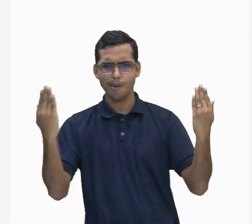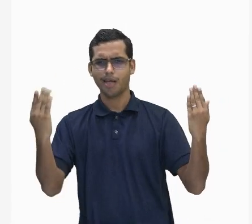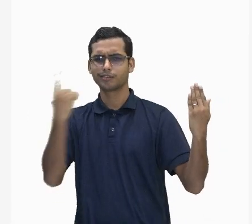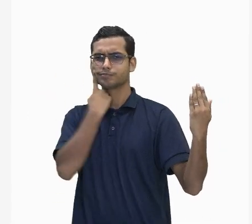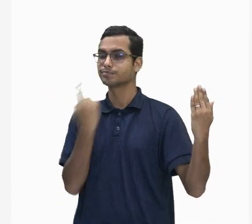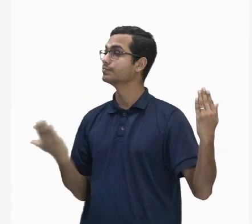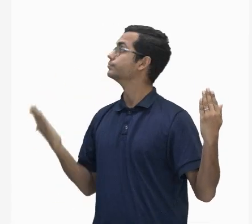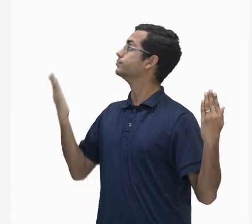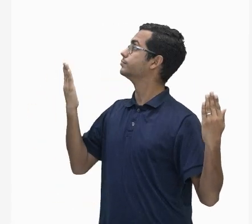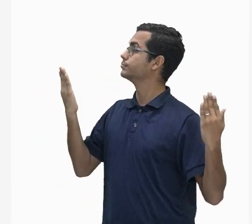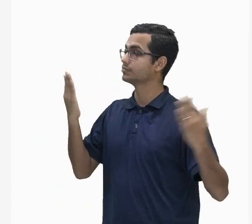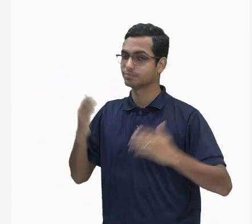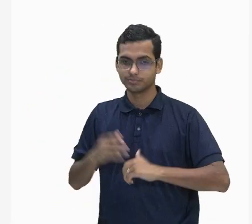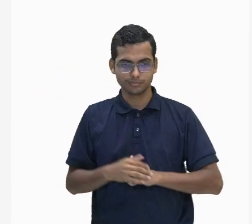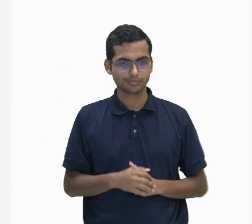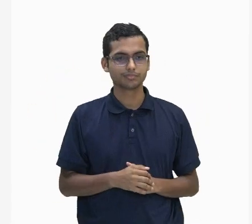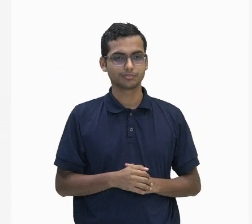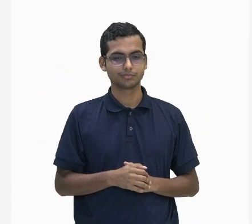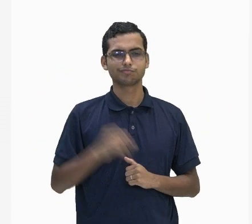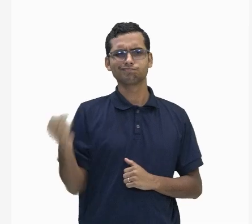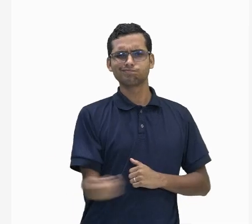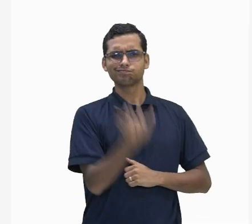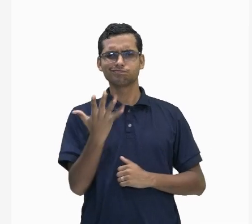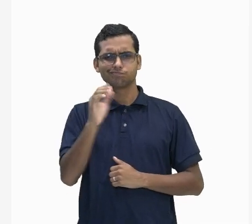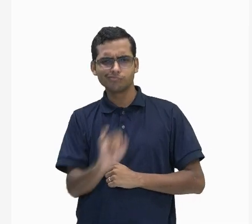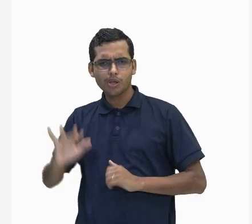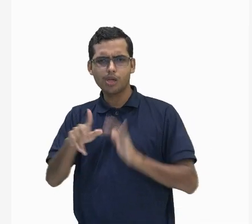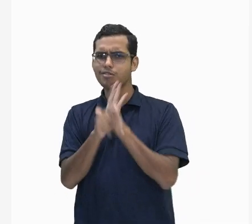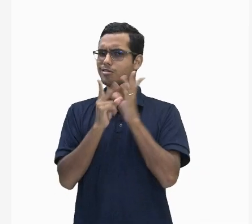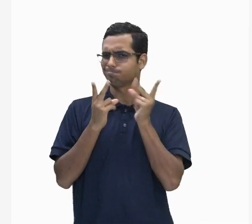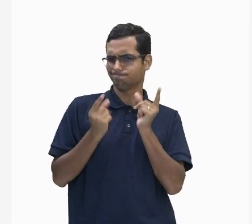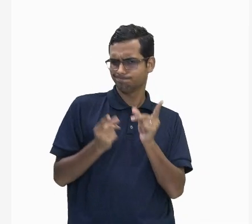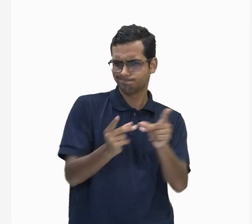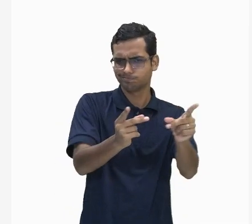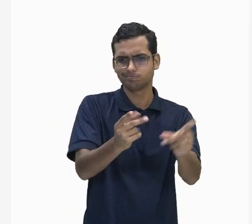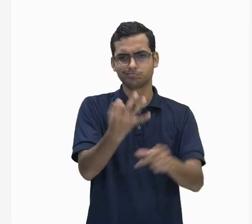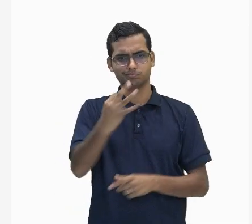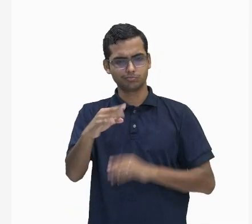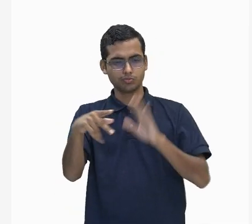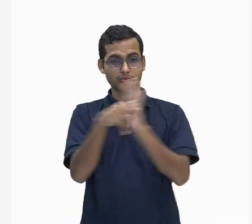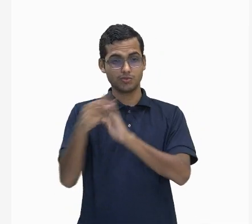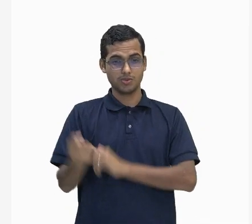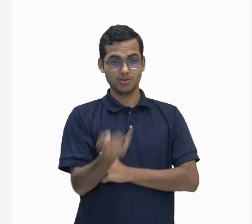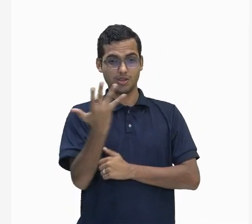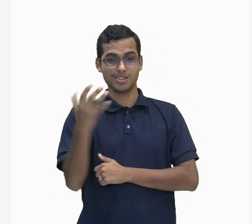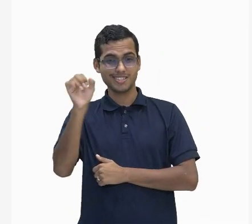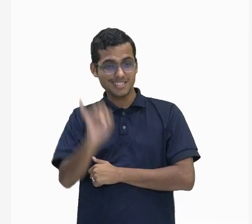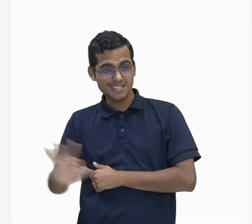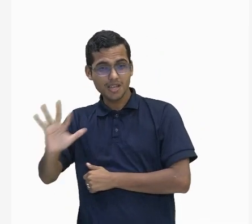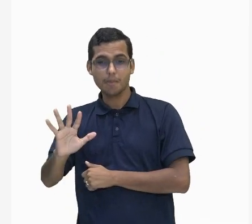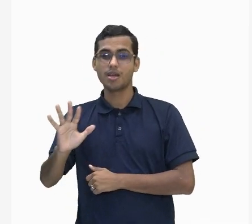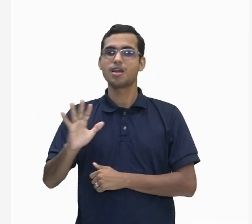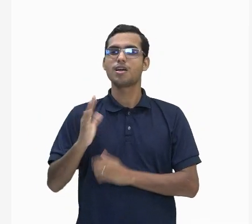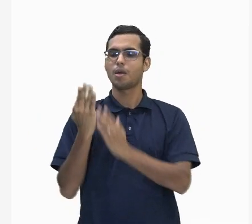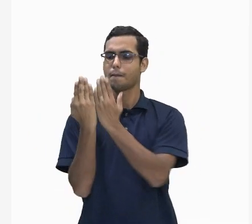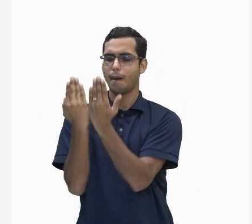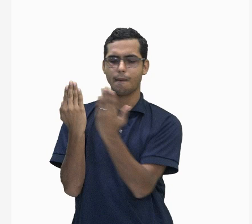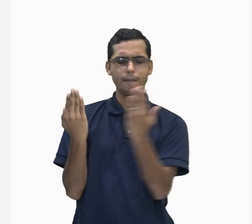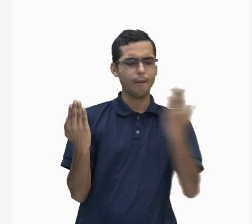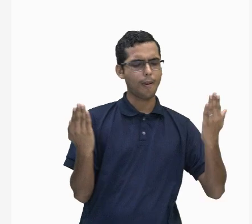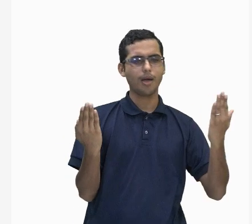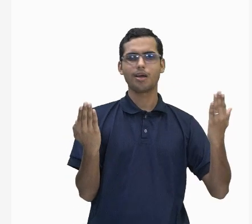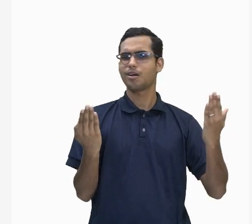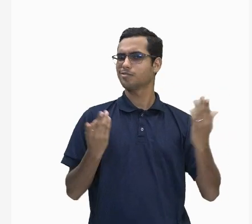do ponto A formada nos espelhos é infinita, ou seja, o número de imagens formada com esse tipo de associação